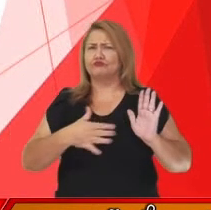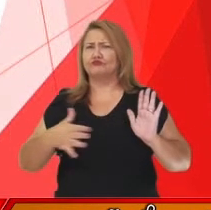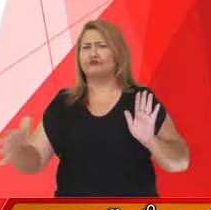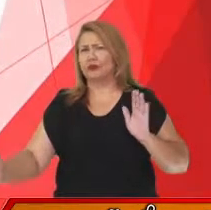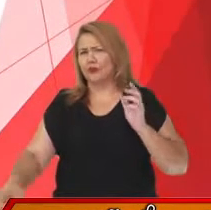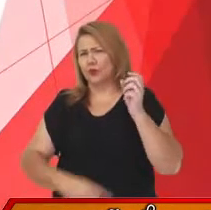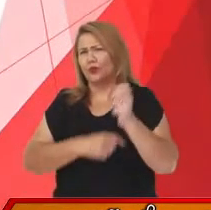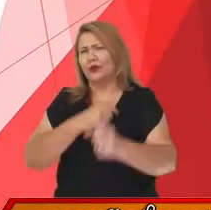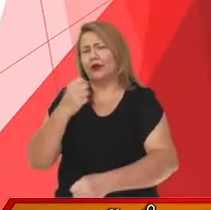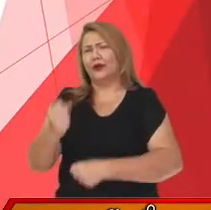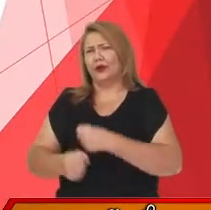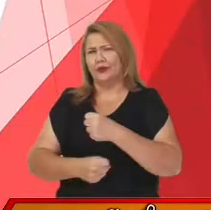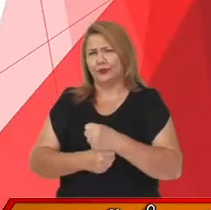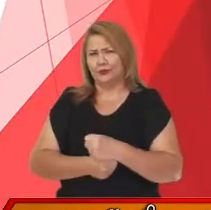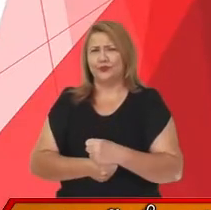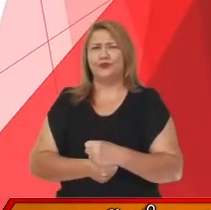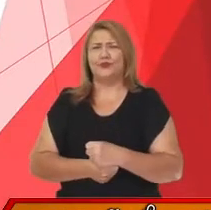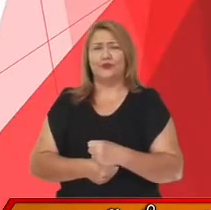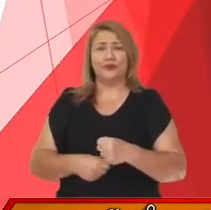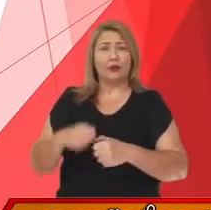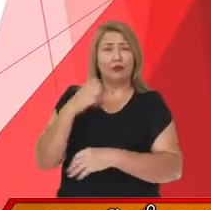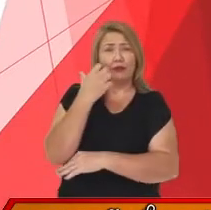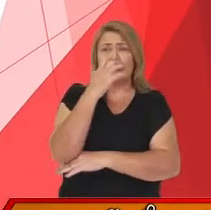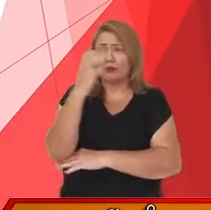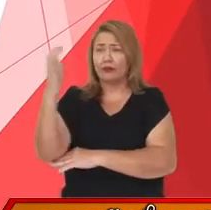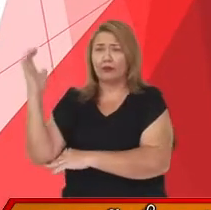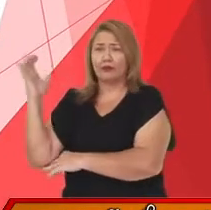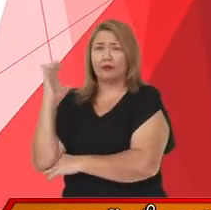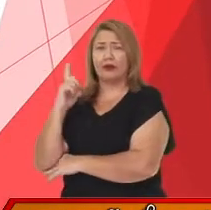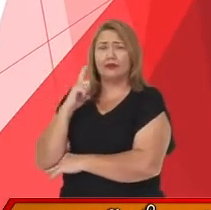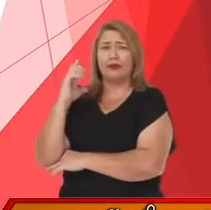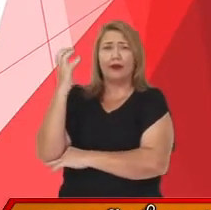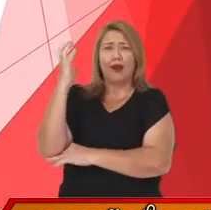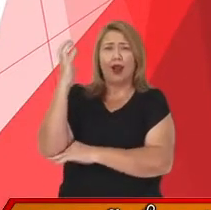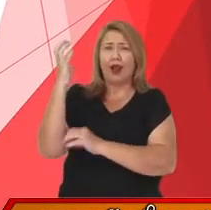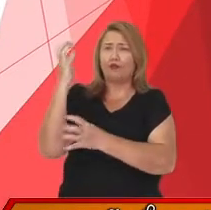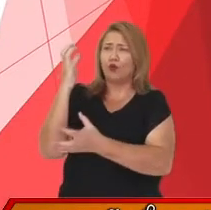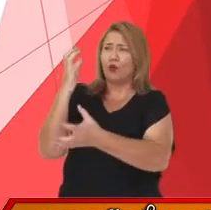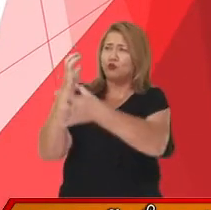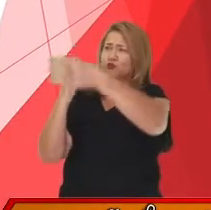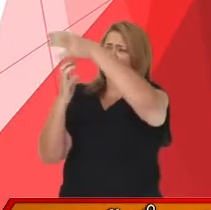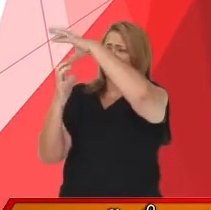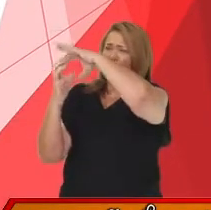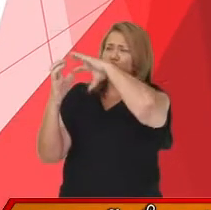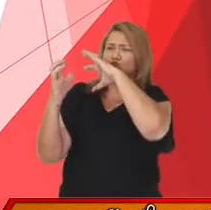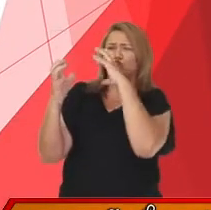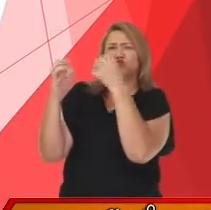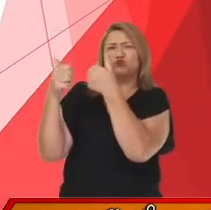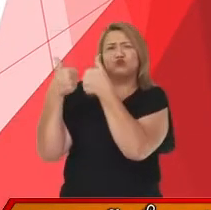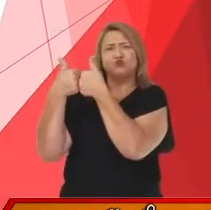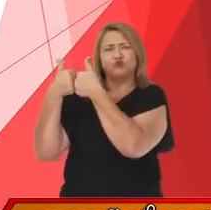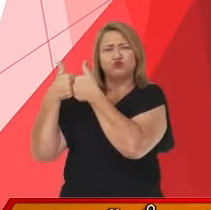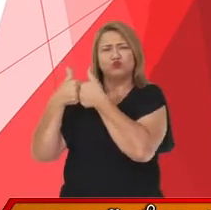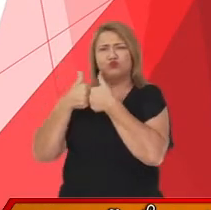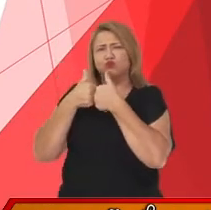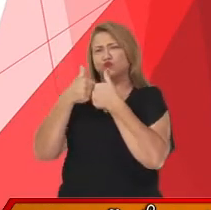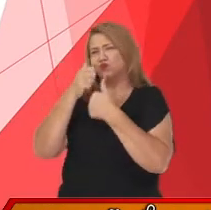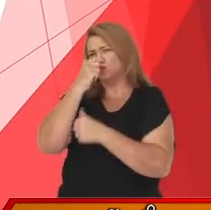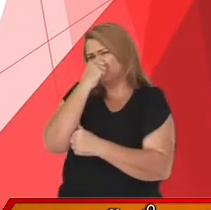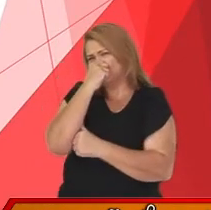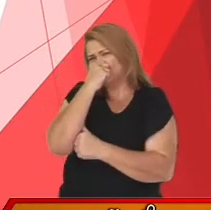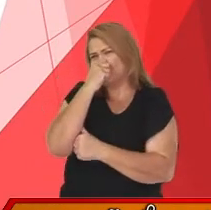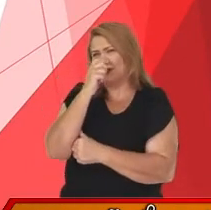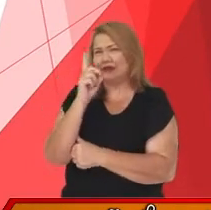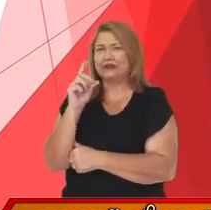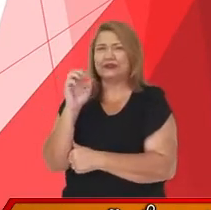longo do ano inteiro as florestas têm as copas das Árvores mas em cima e por isso nós chamamos aí